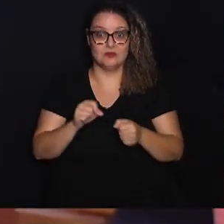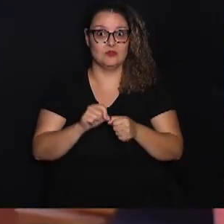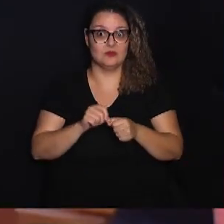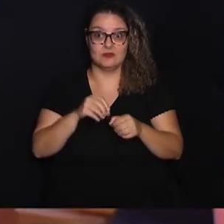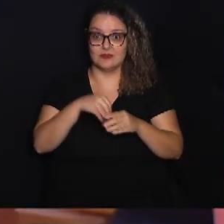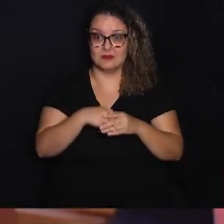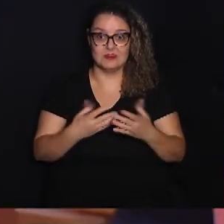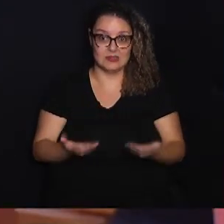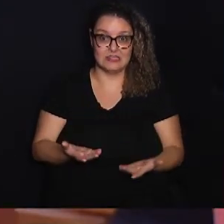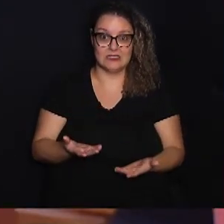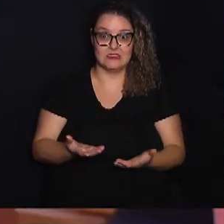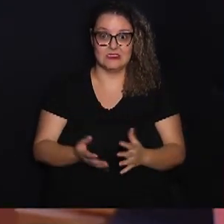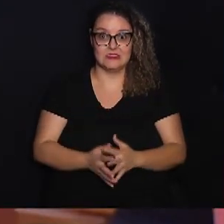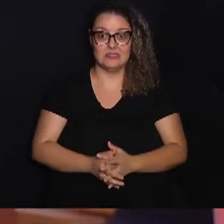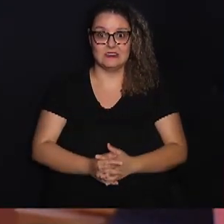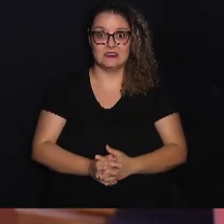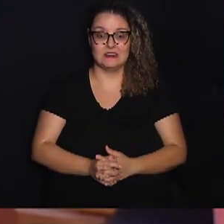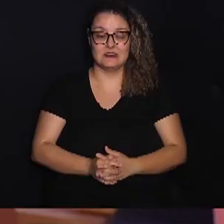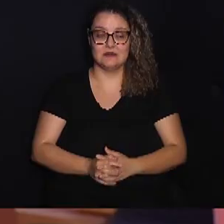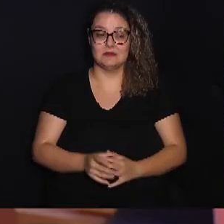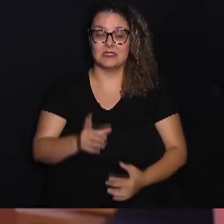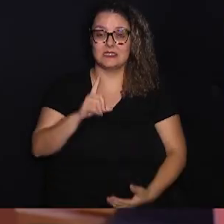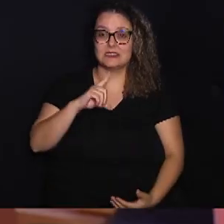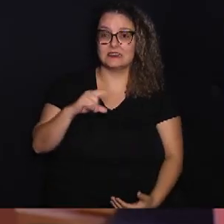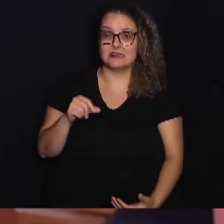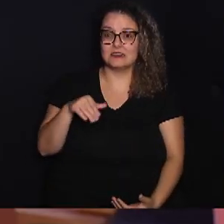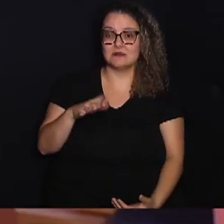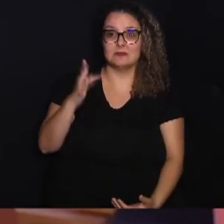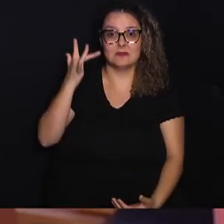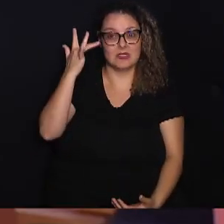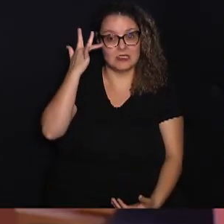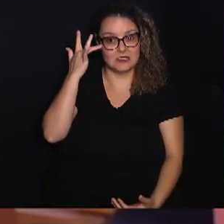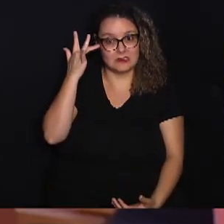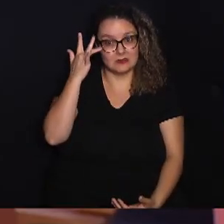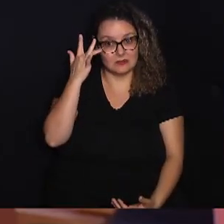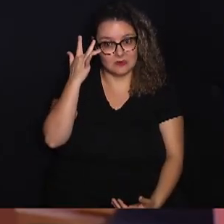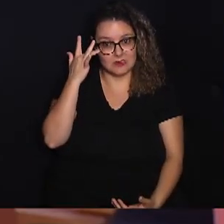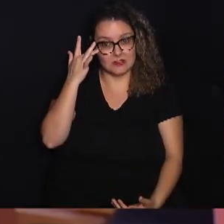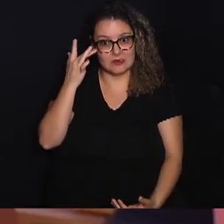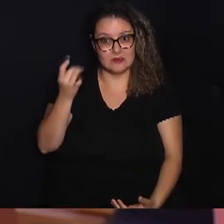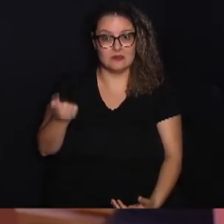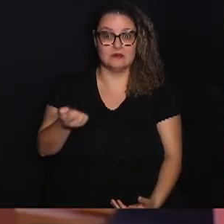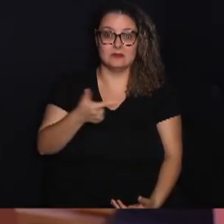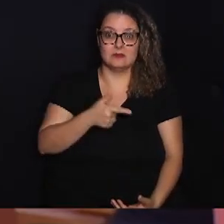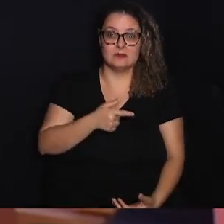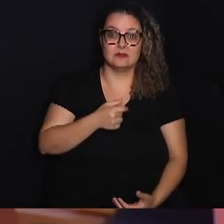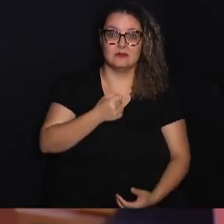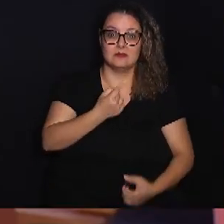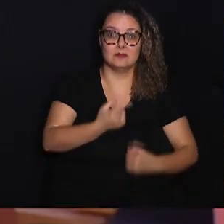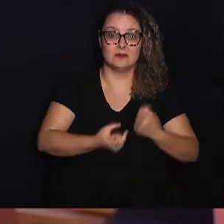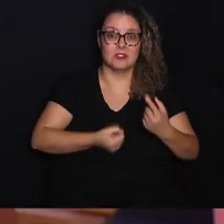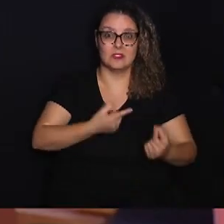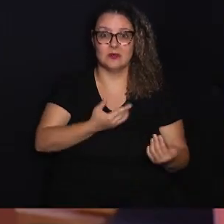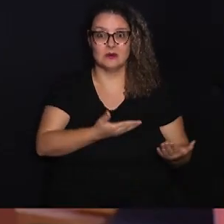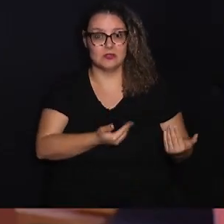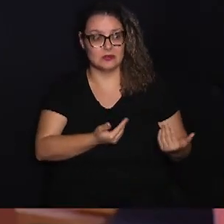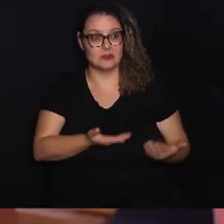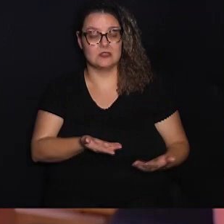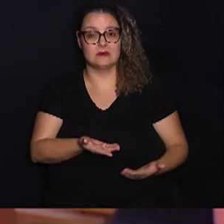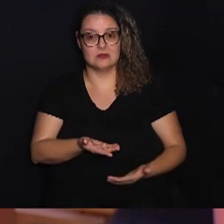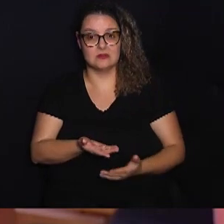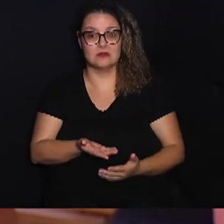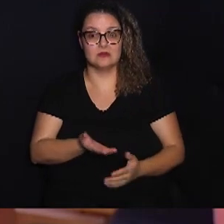dentro, né? Mas ele sai muito mais maduro do que alguns outros jovens que a